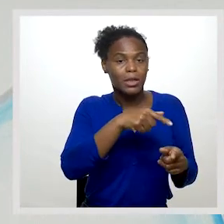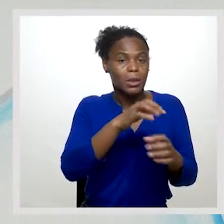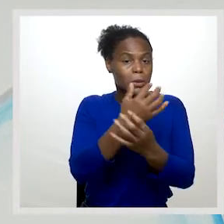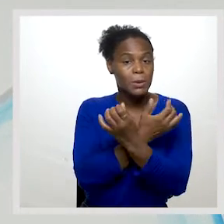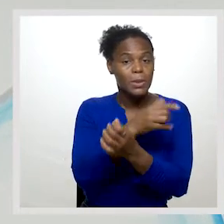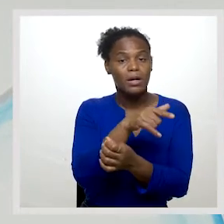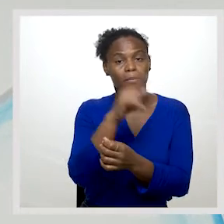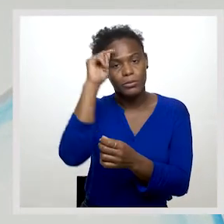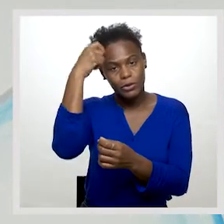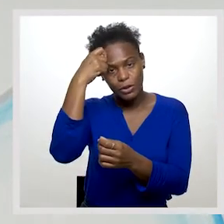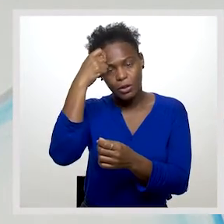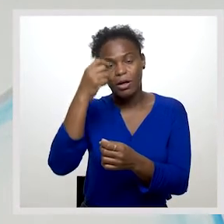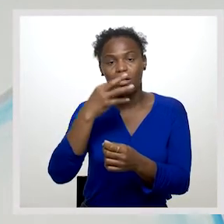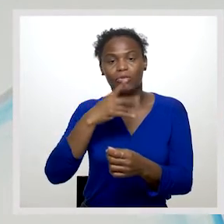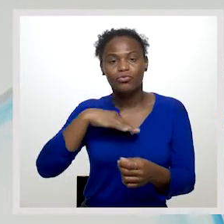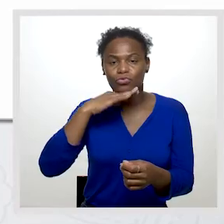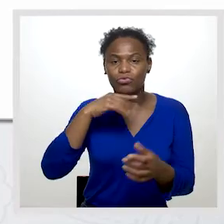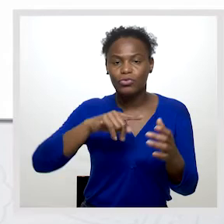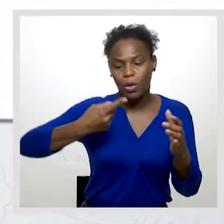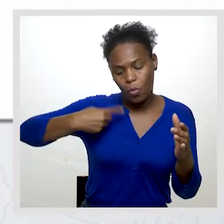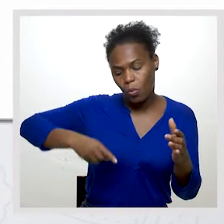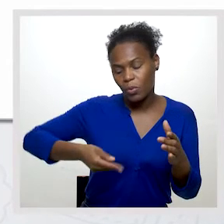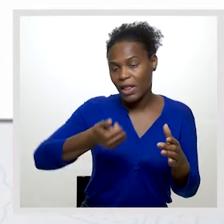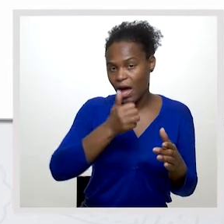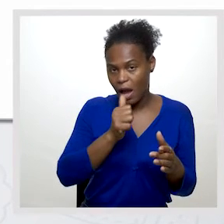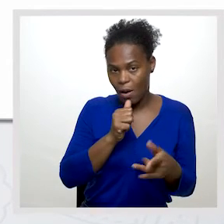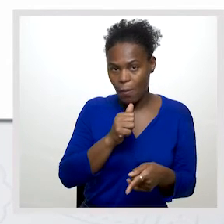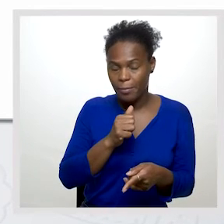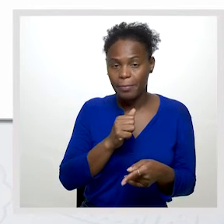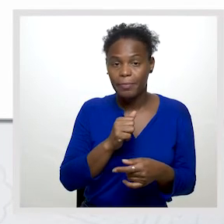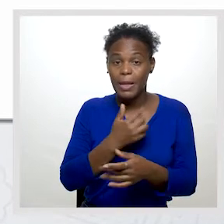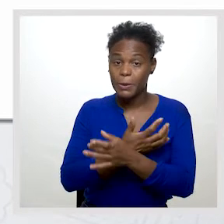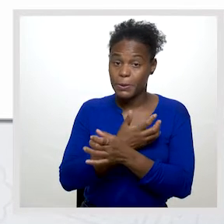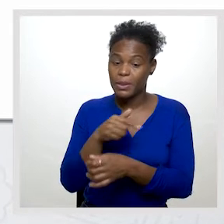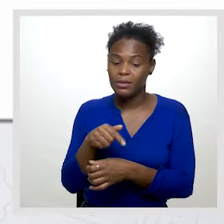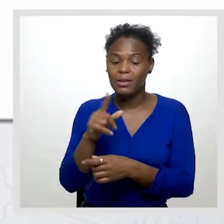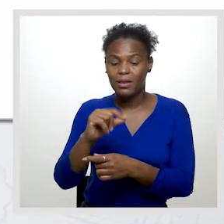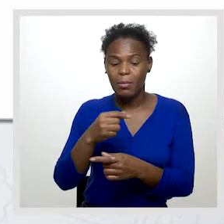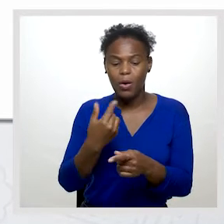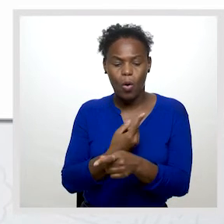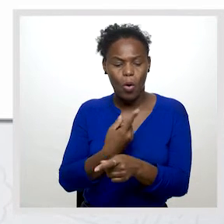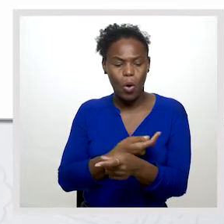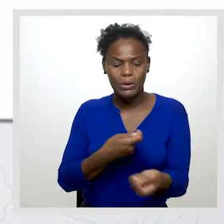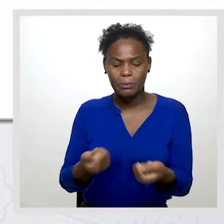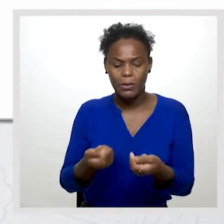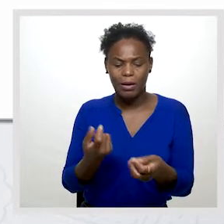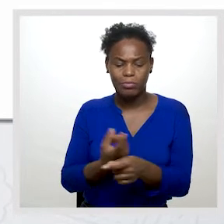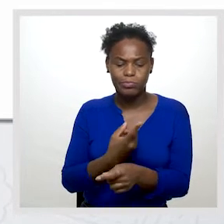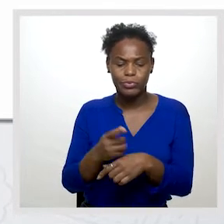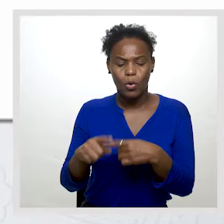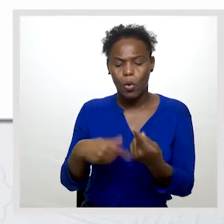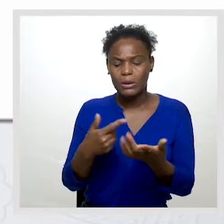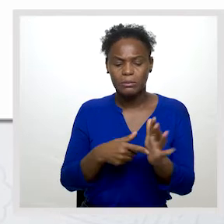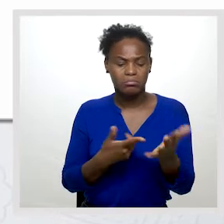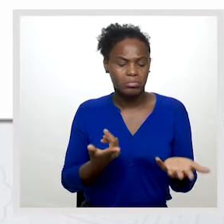contaminam o nosso recurso hídrico. Continuando ainda, temos a matéria orgânica, também um outro